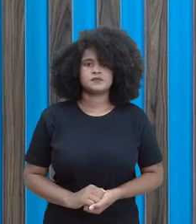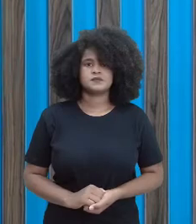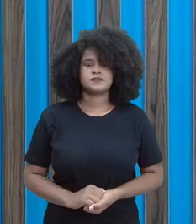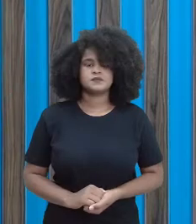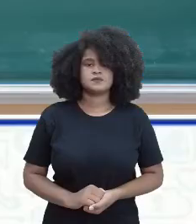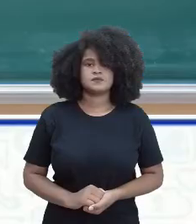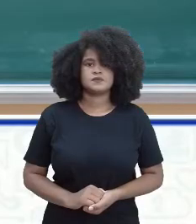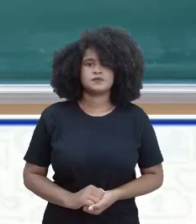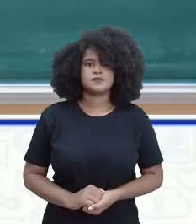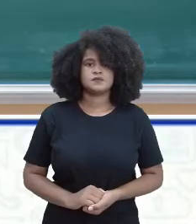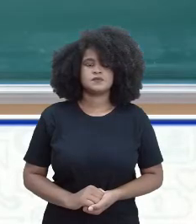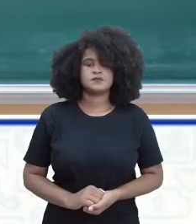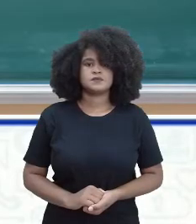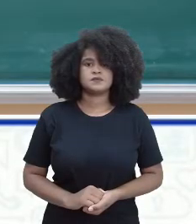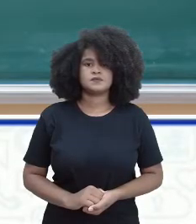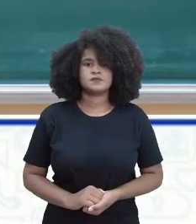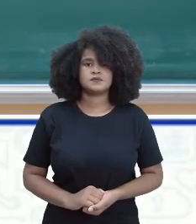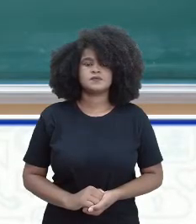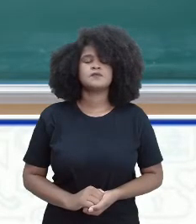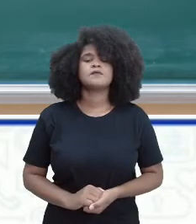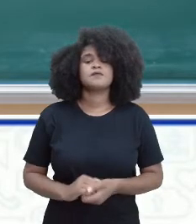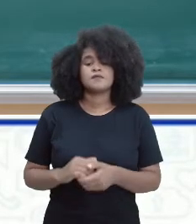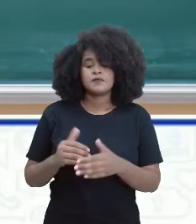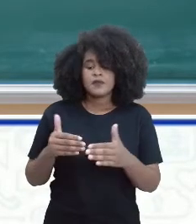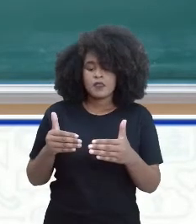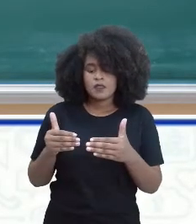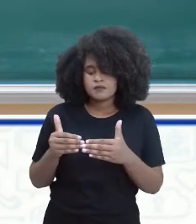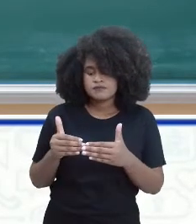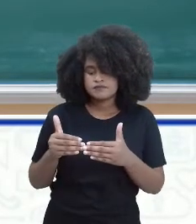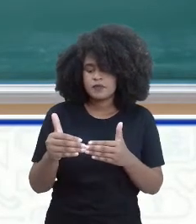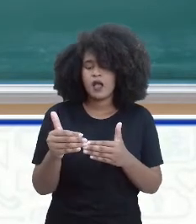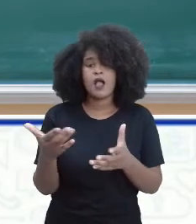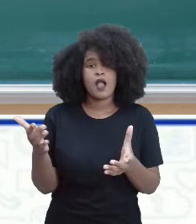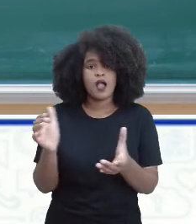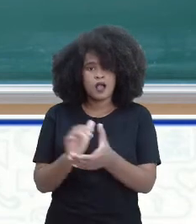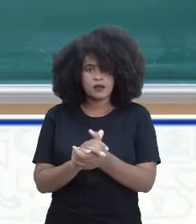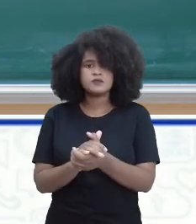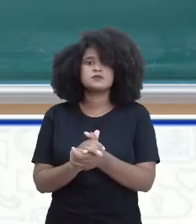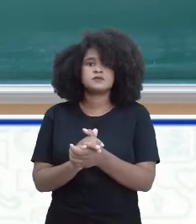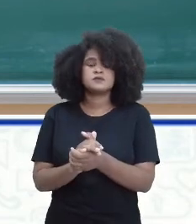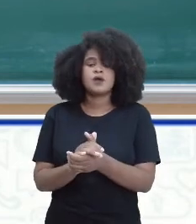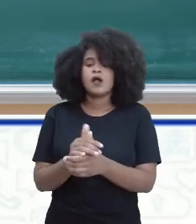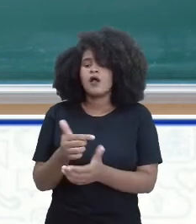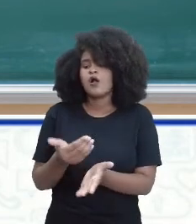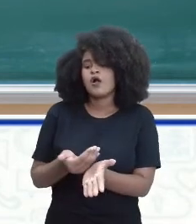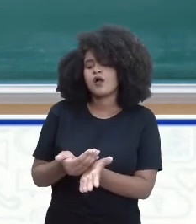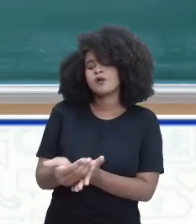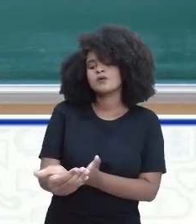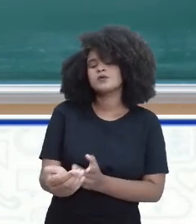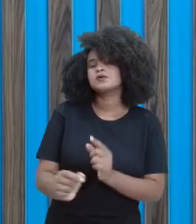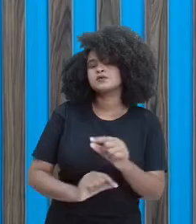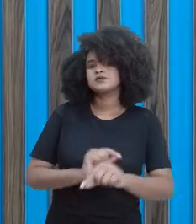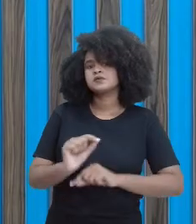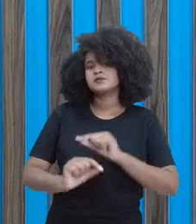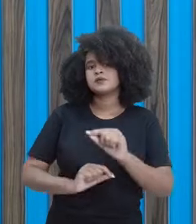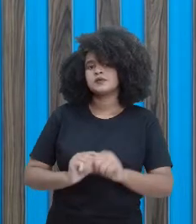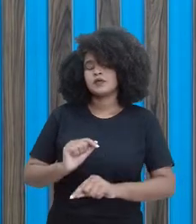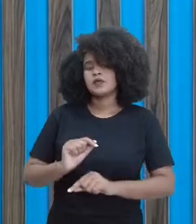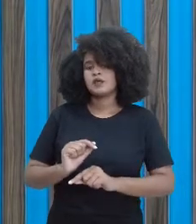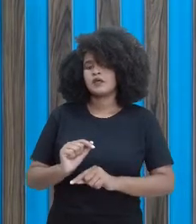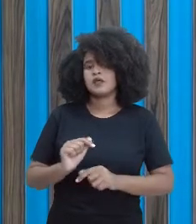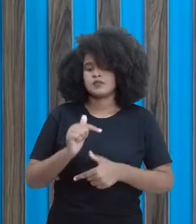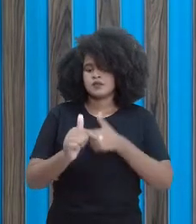Então, recém-casado, Freire estava começando o trabalho na alfabetização de